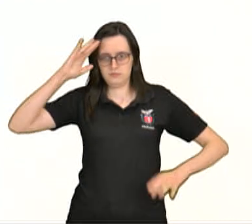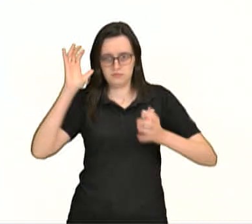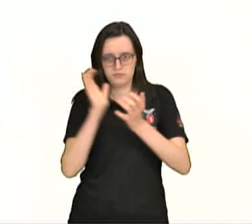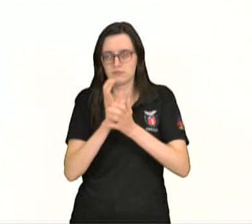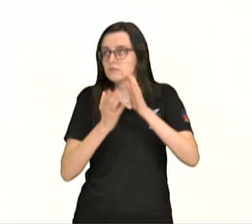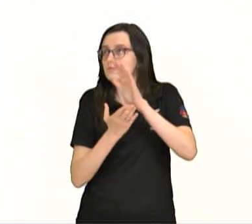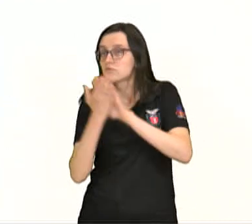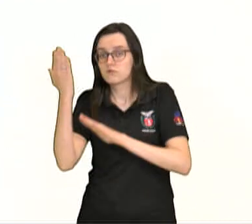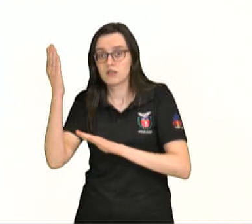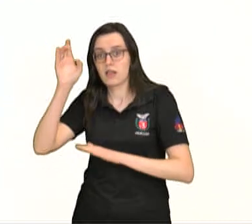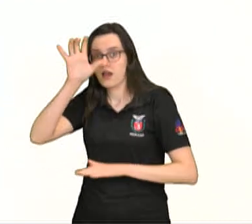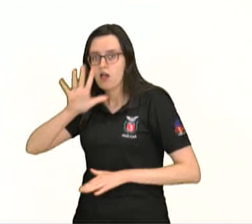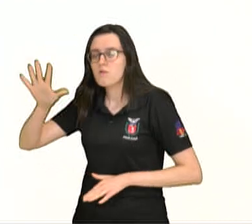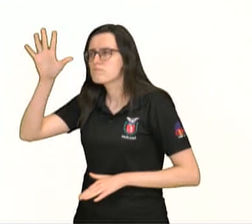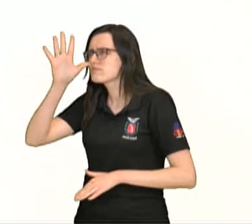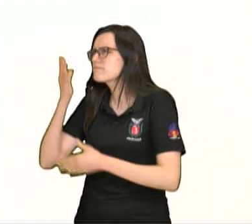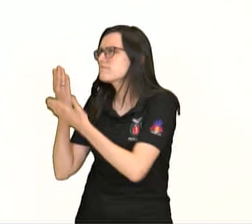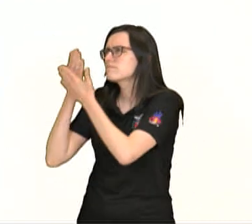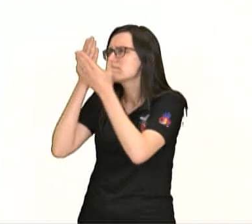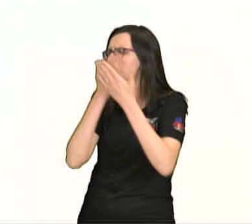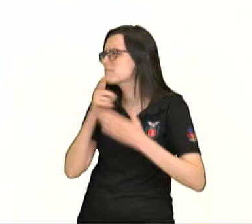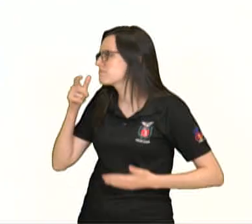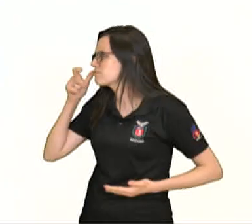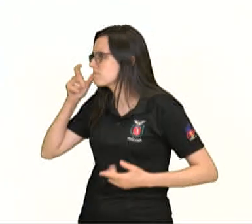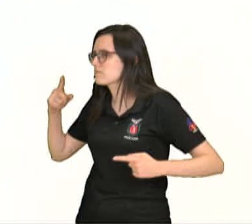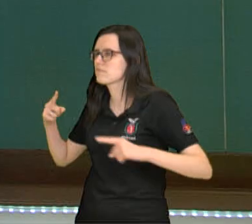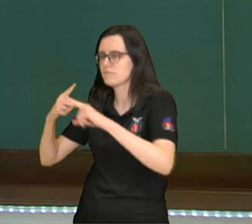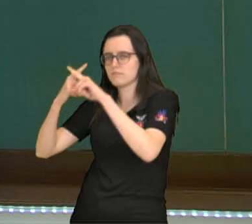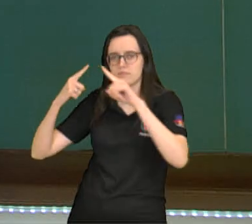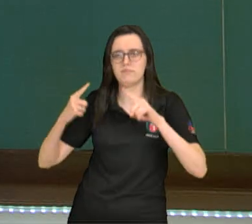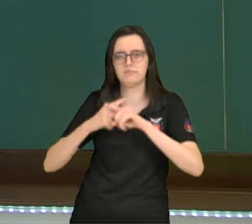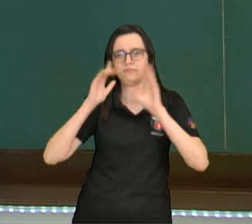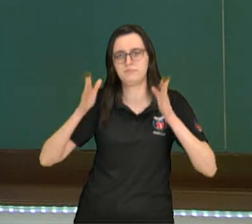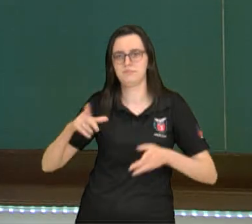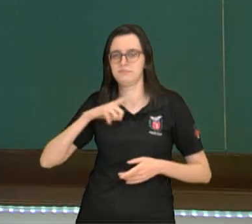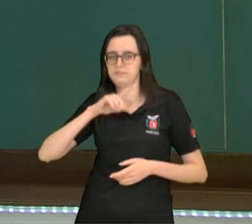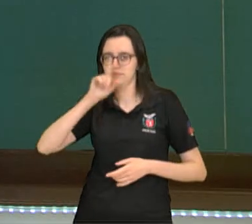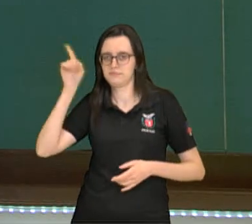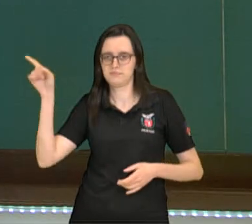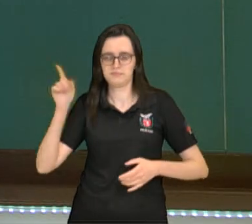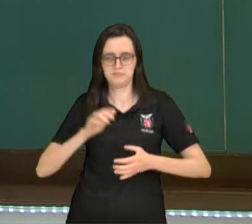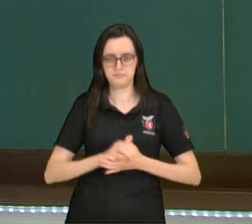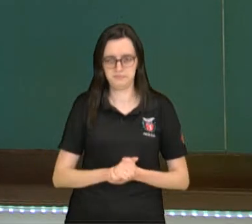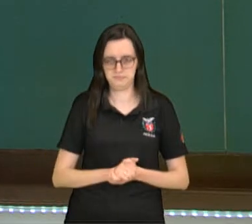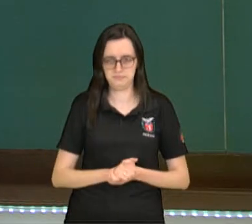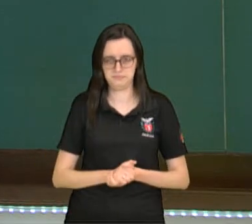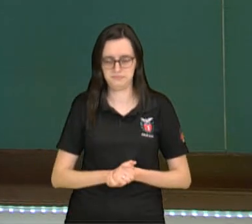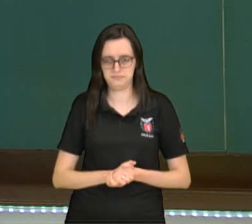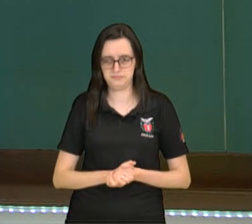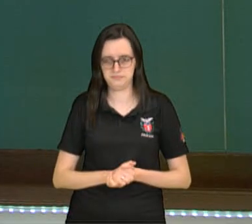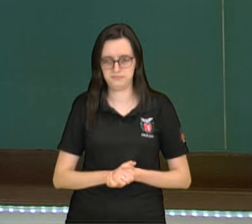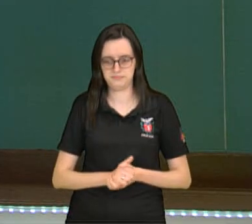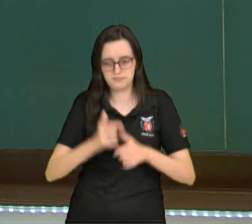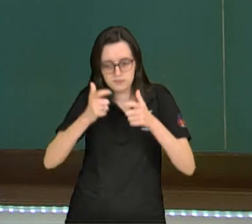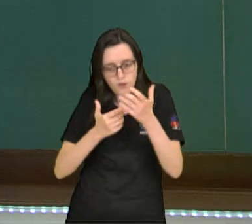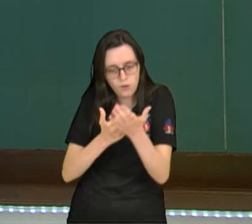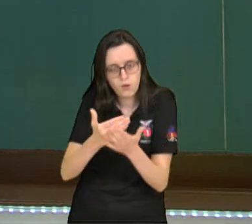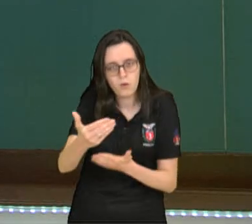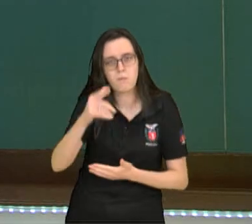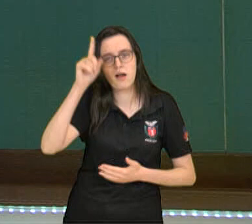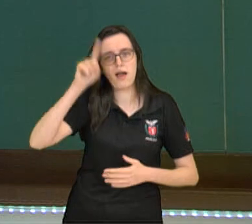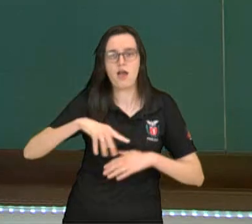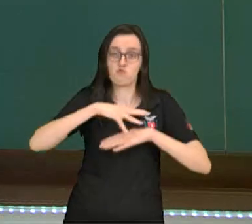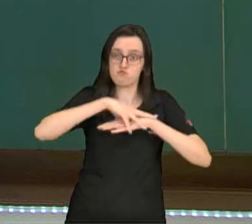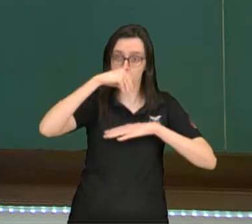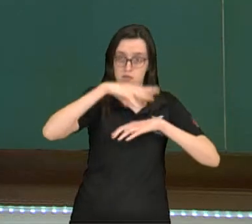para a Europa para observar as competições que já existiam lá. Então, o berço da orientação é na Suécia,